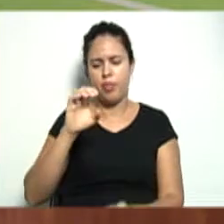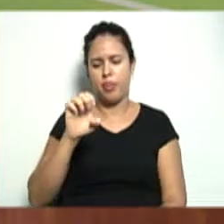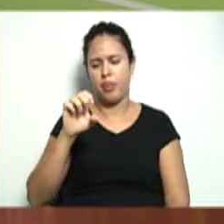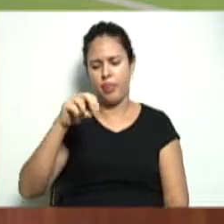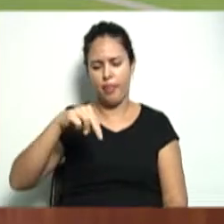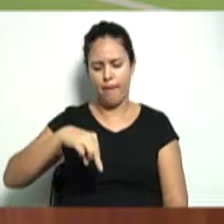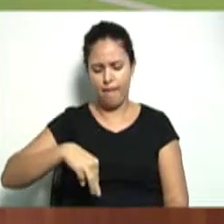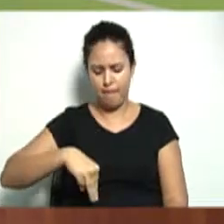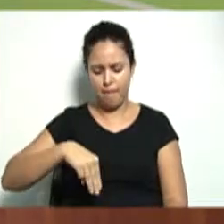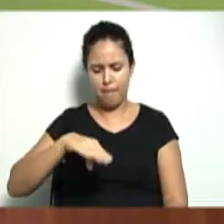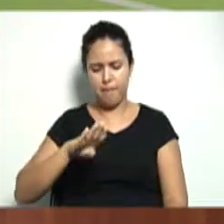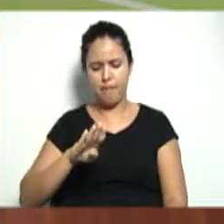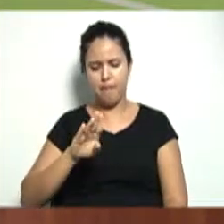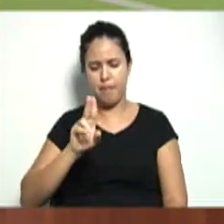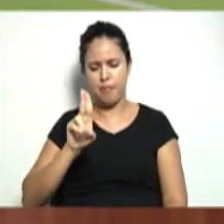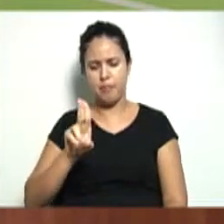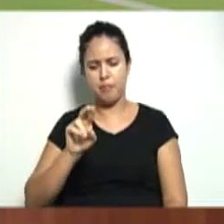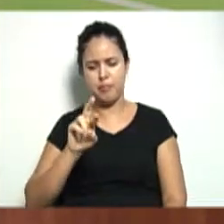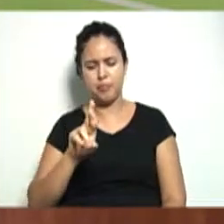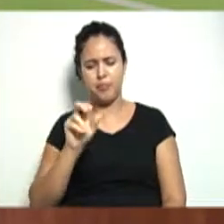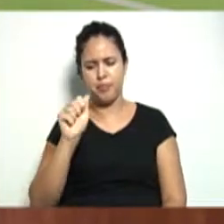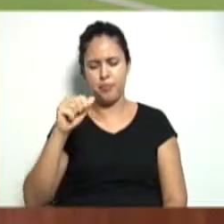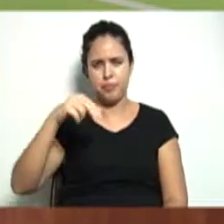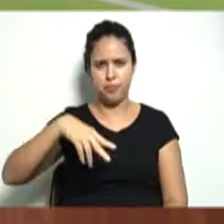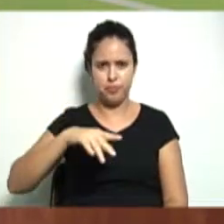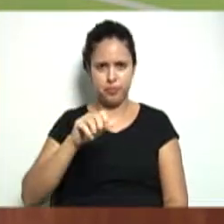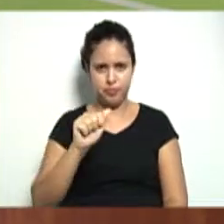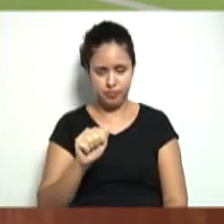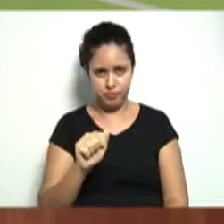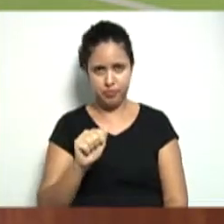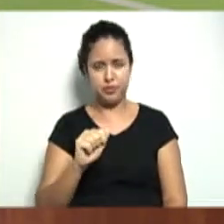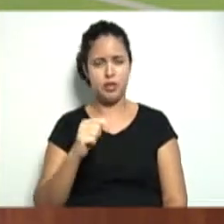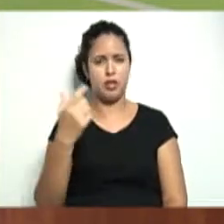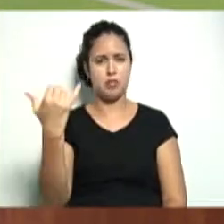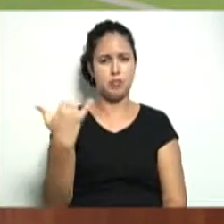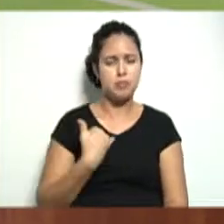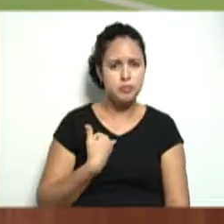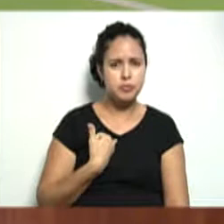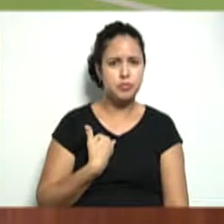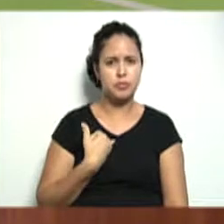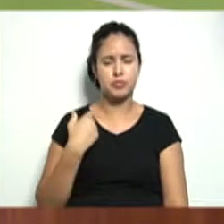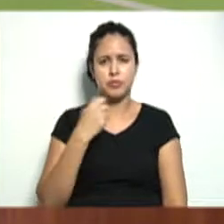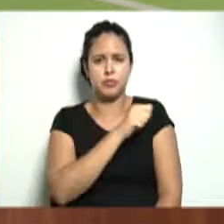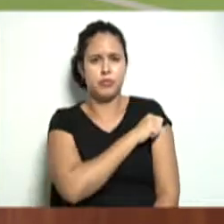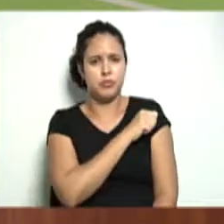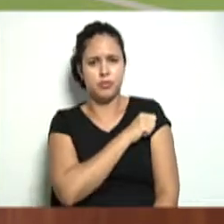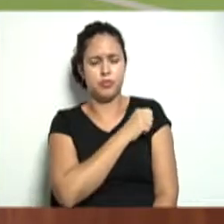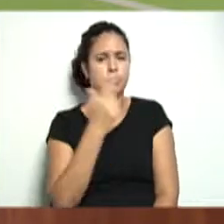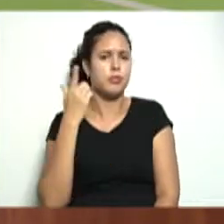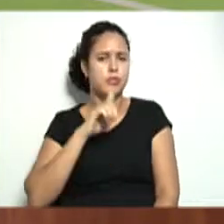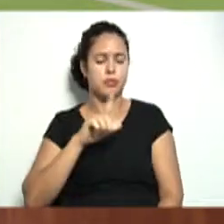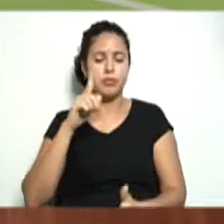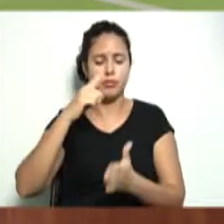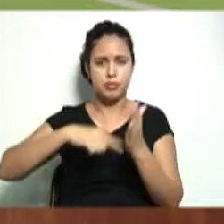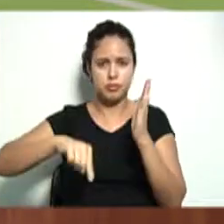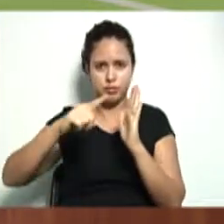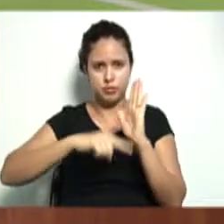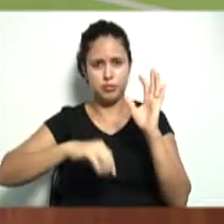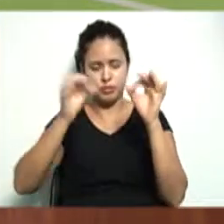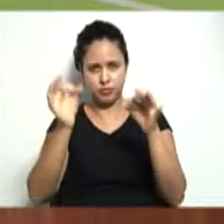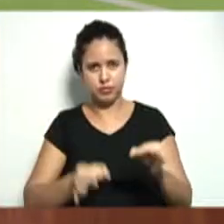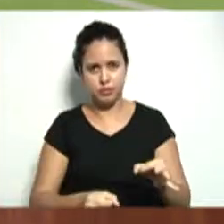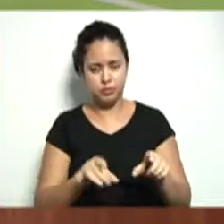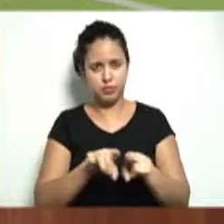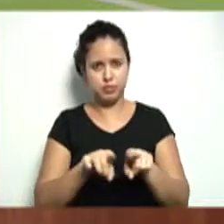Ji-Paraná. Lá ela informou que os estudantes também marcaram a resposta correta. Da escola, a professora Leuda